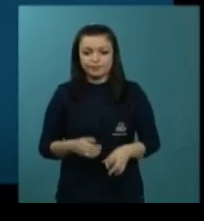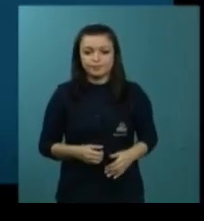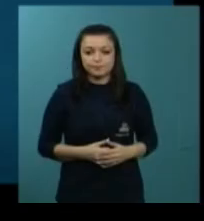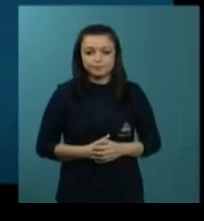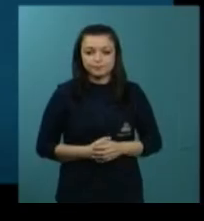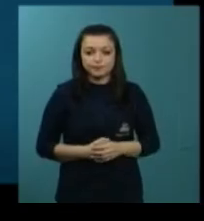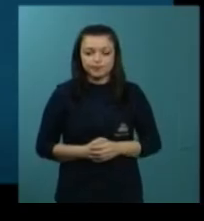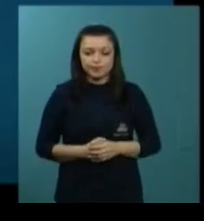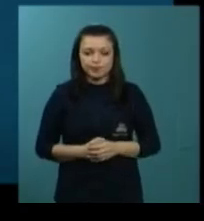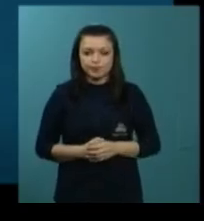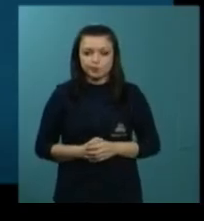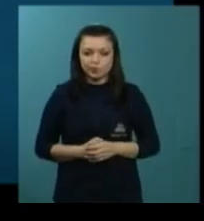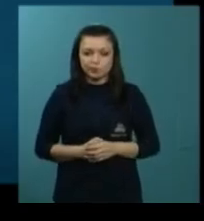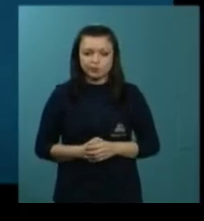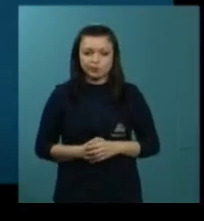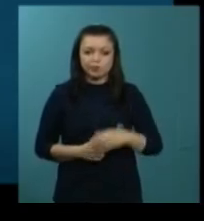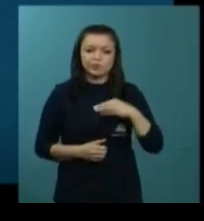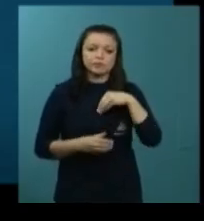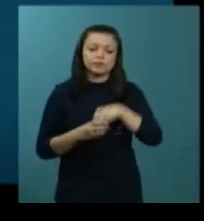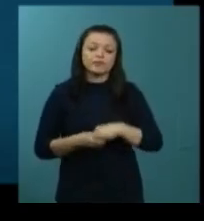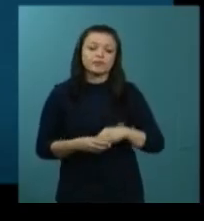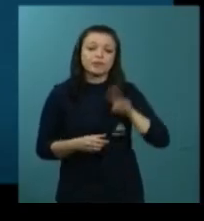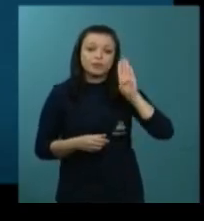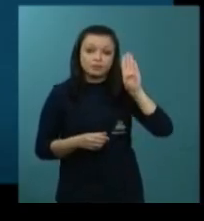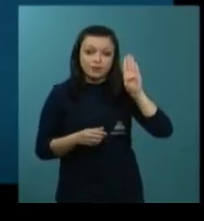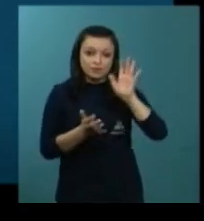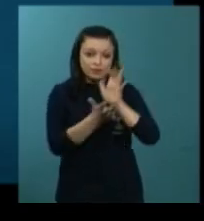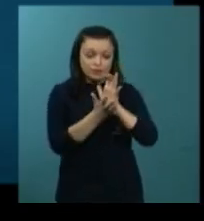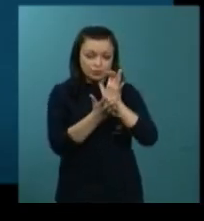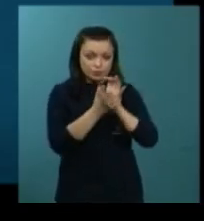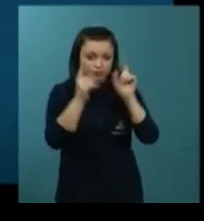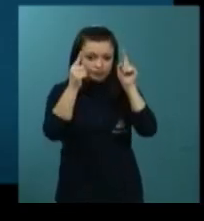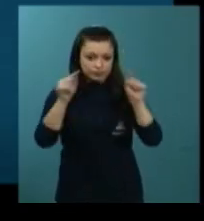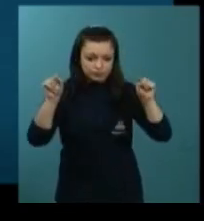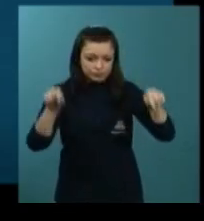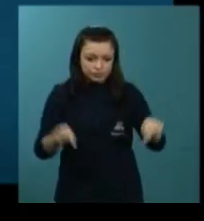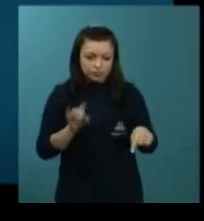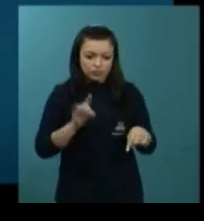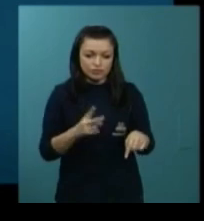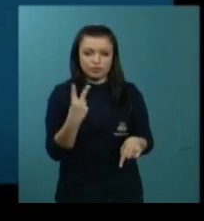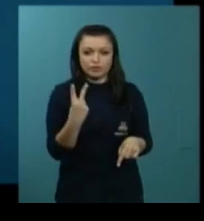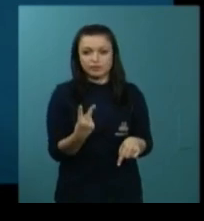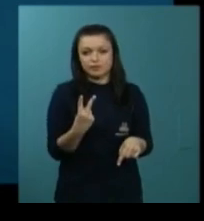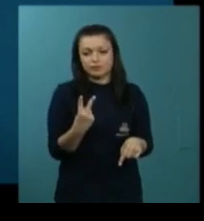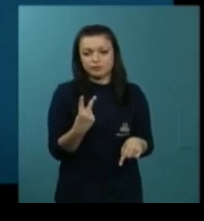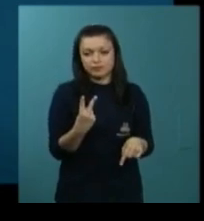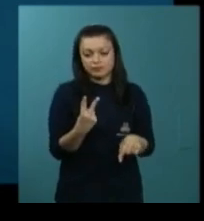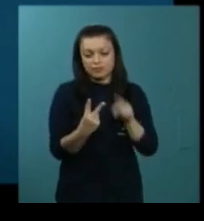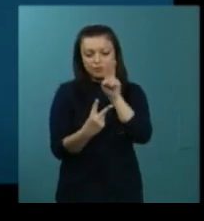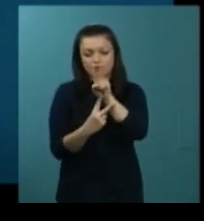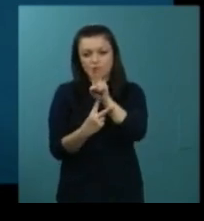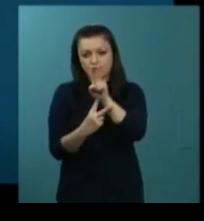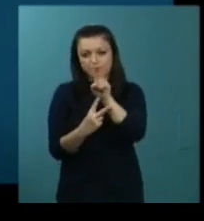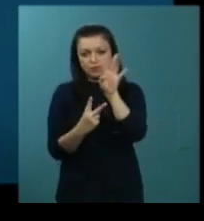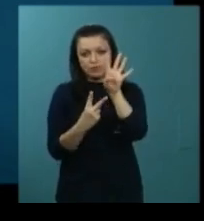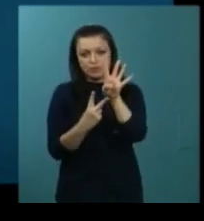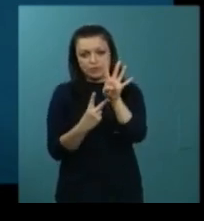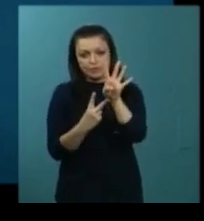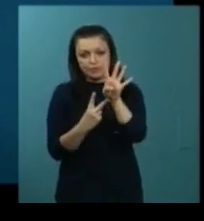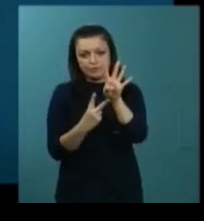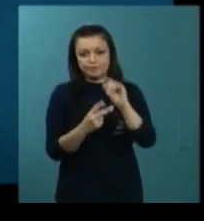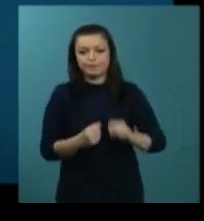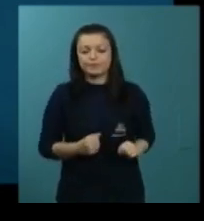5. E um conjunto B que tem apenas 2 elementos, o 2 e